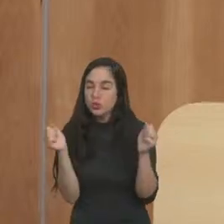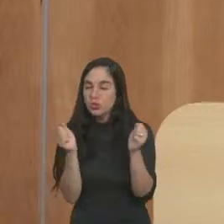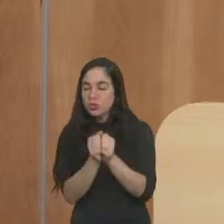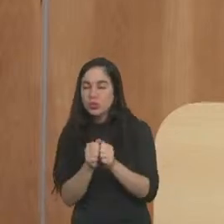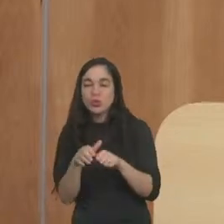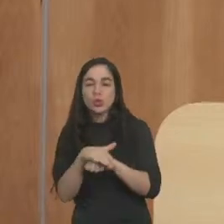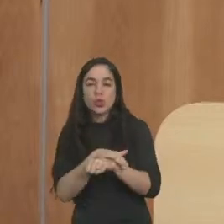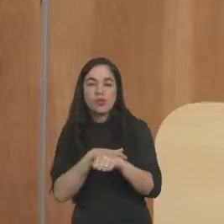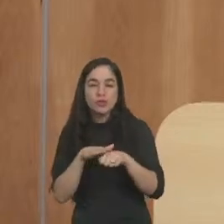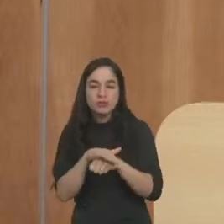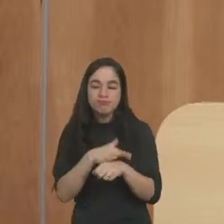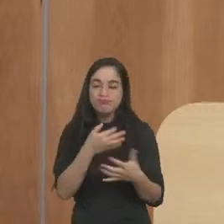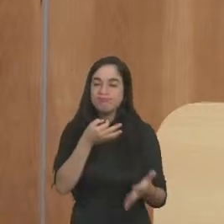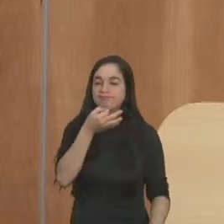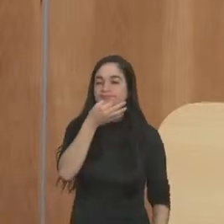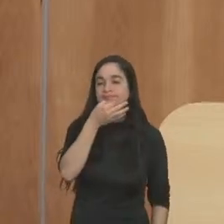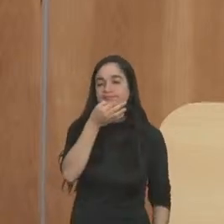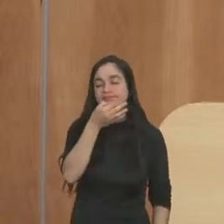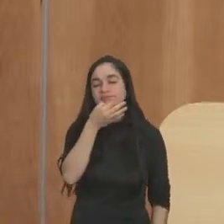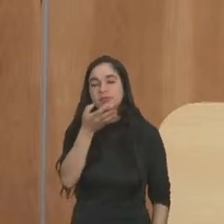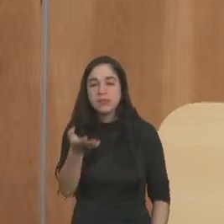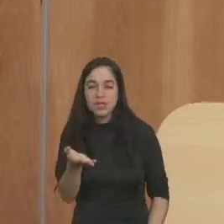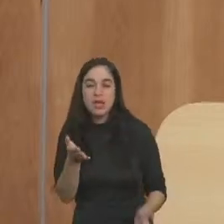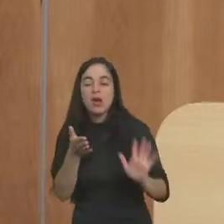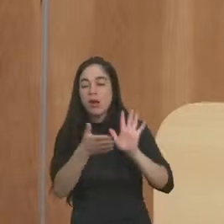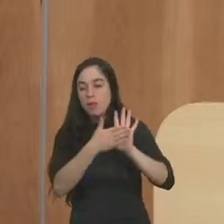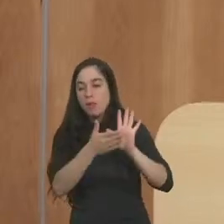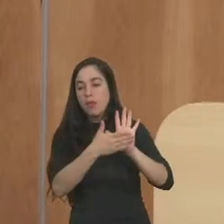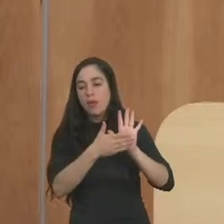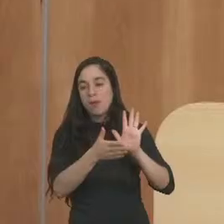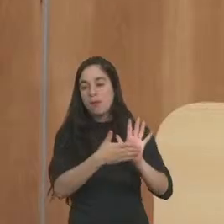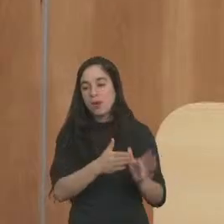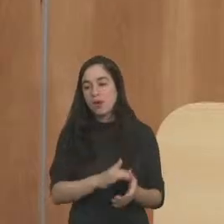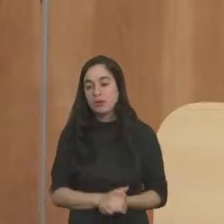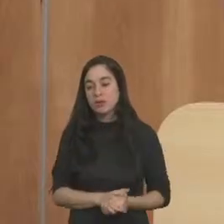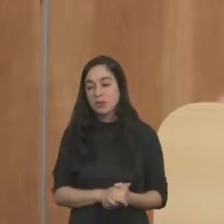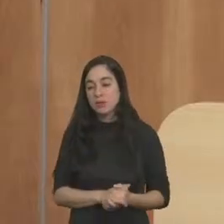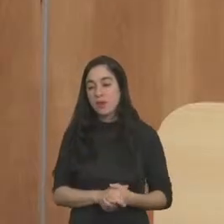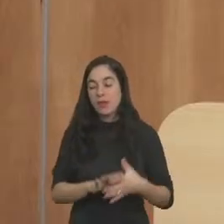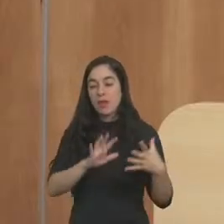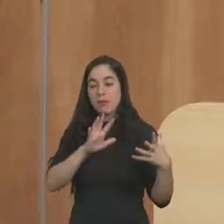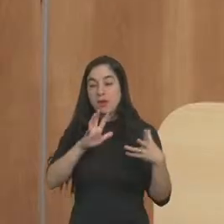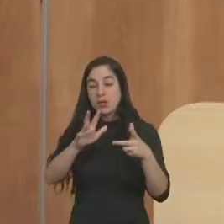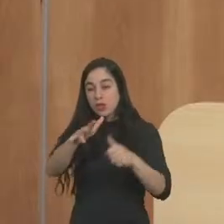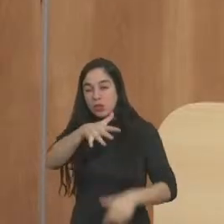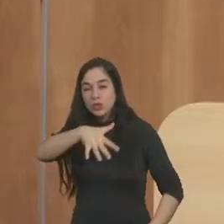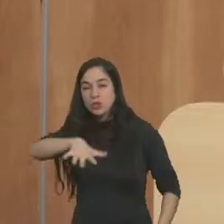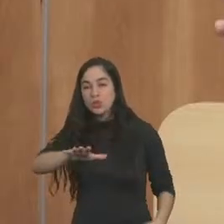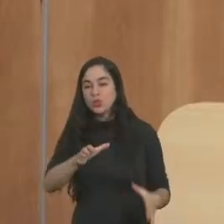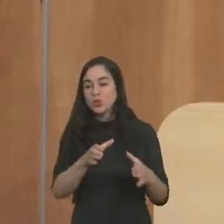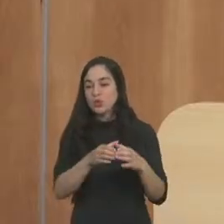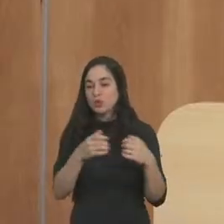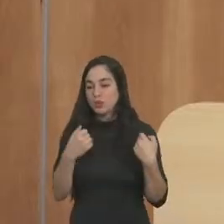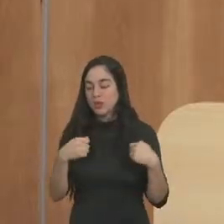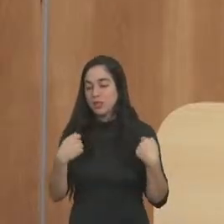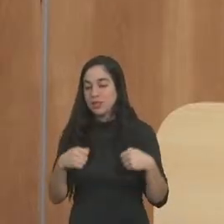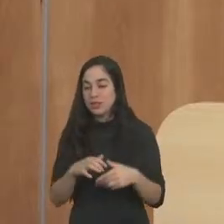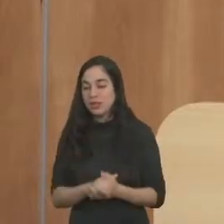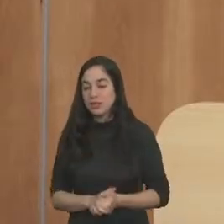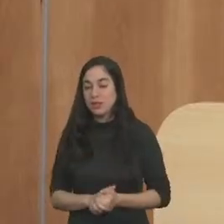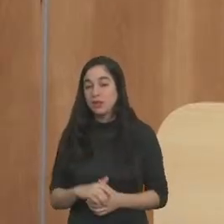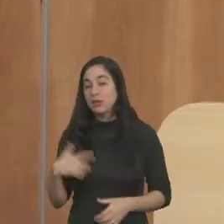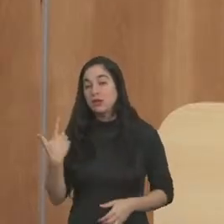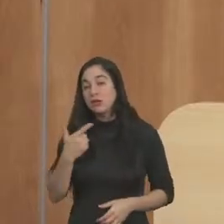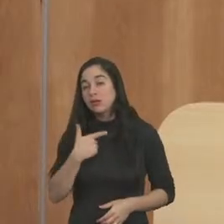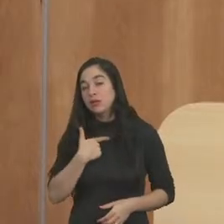levar as propostas para as comunidades, para os bairros, para toda a área que precisa, né? Então, o que nós